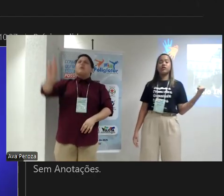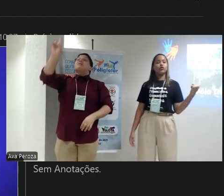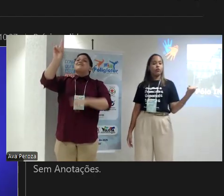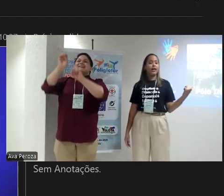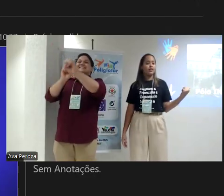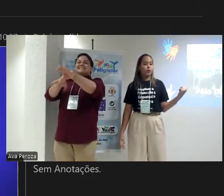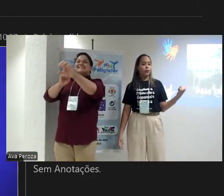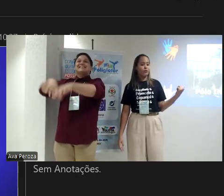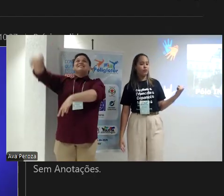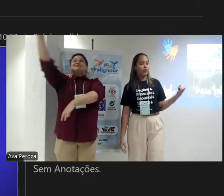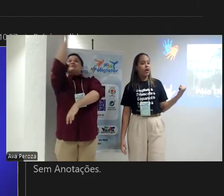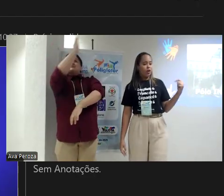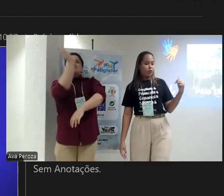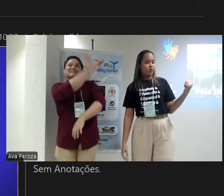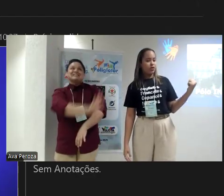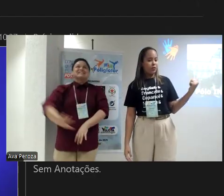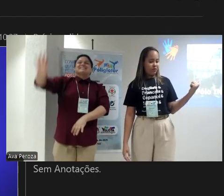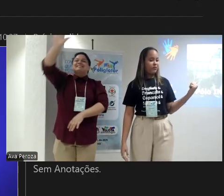surdos em todo o Brasil.